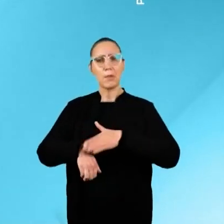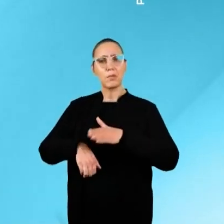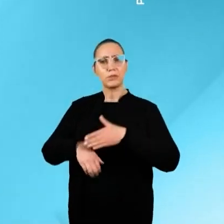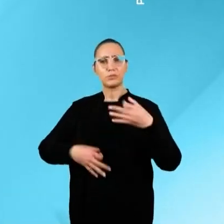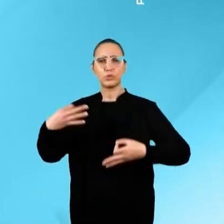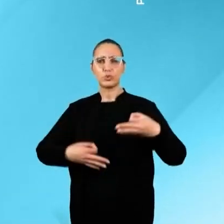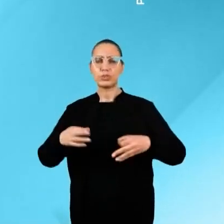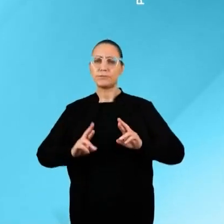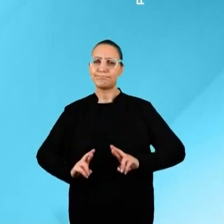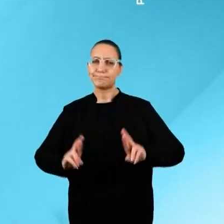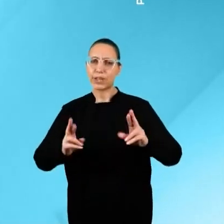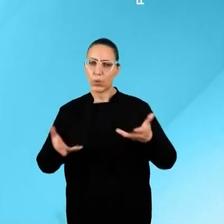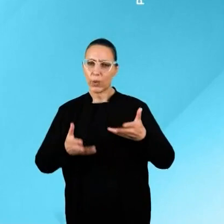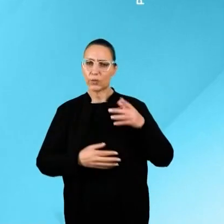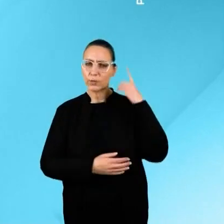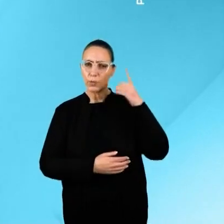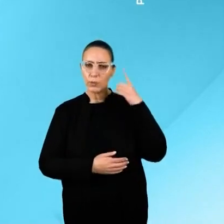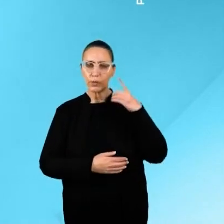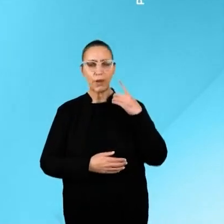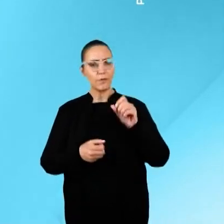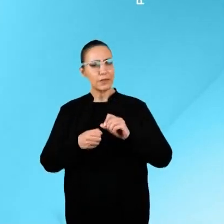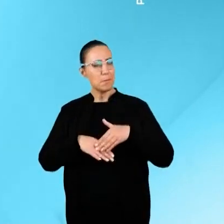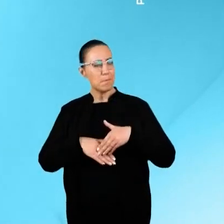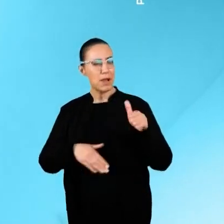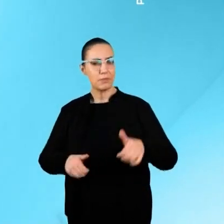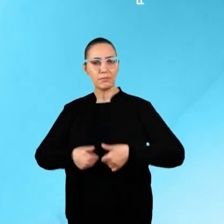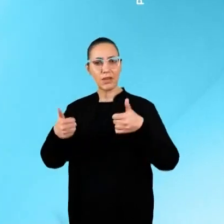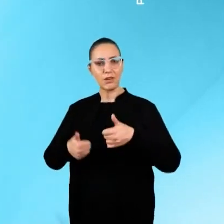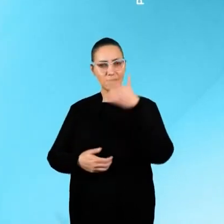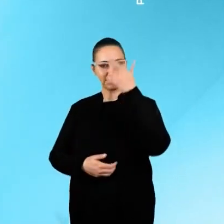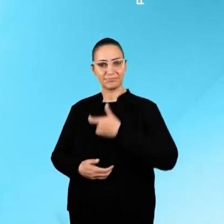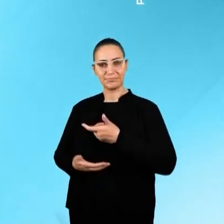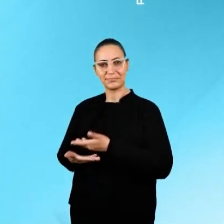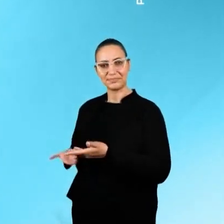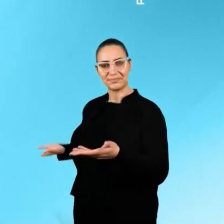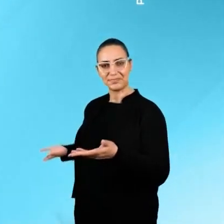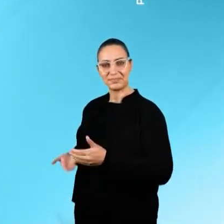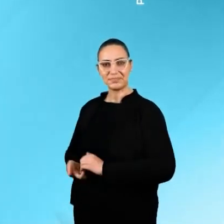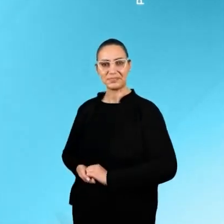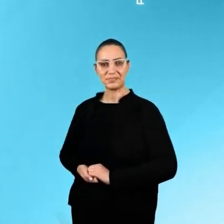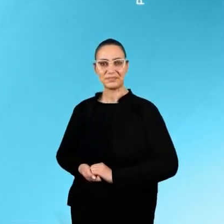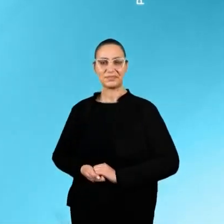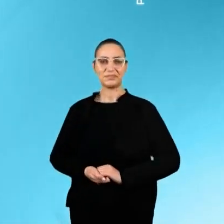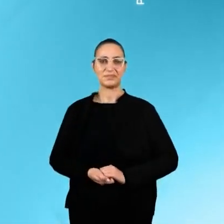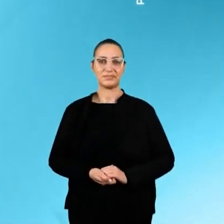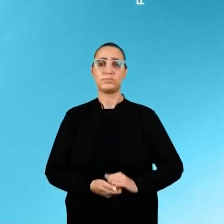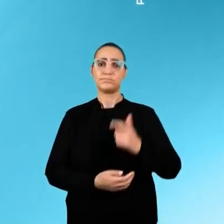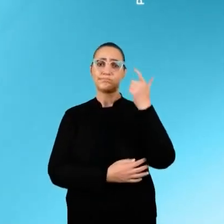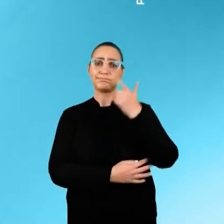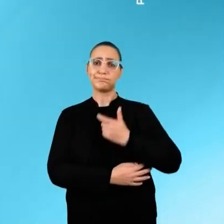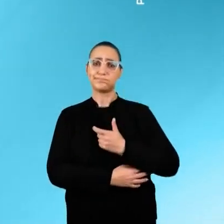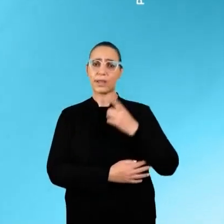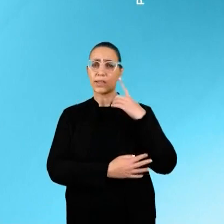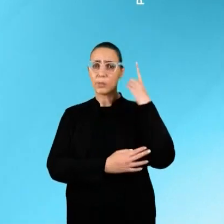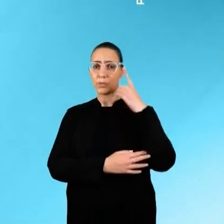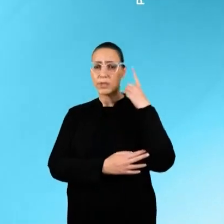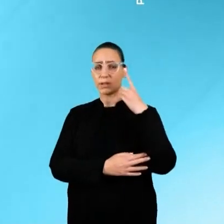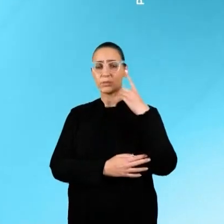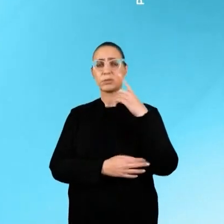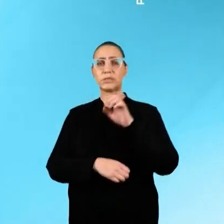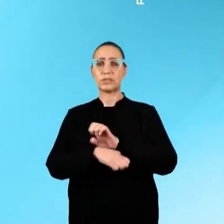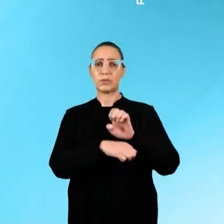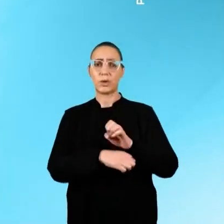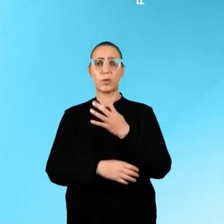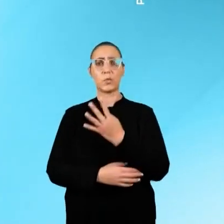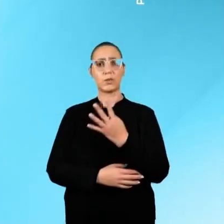justiça e esperança. Como deputado, quero fazer mais e melhor. Sou Cláudio Conceição, 44677. Bruna Ezerique, para